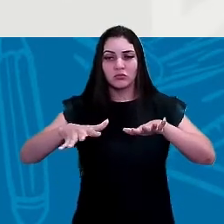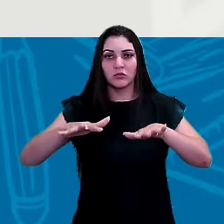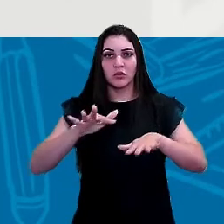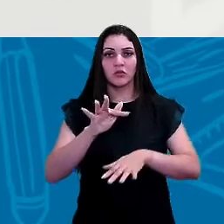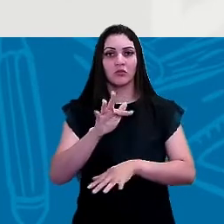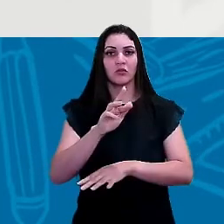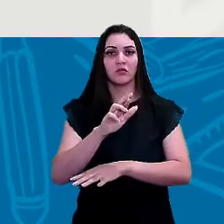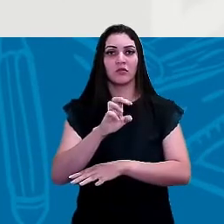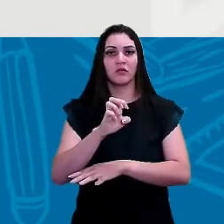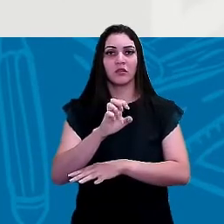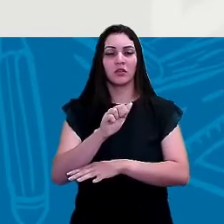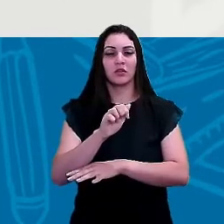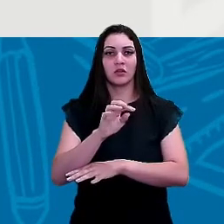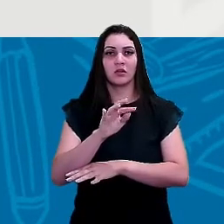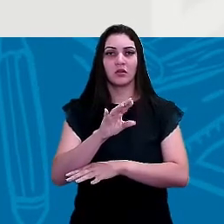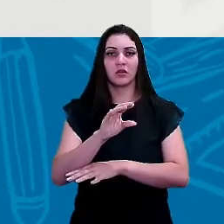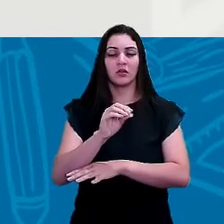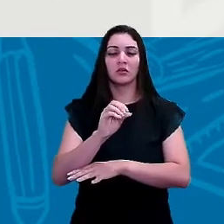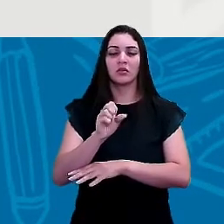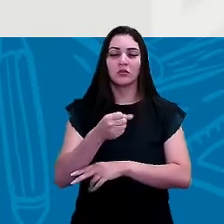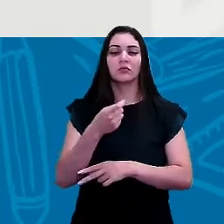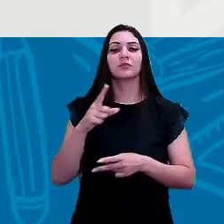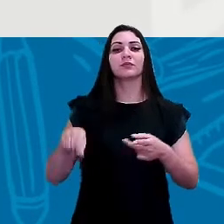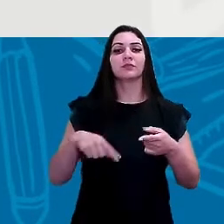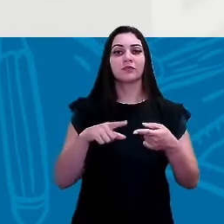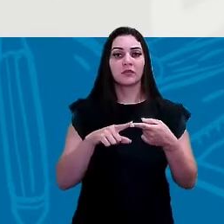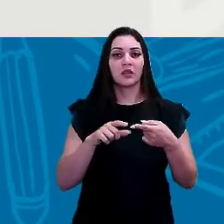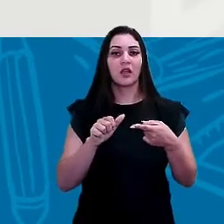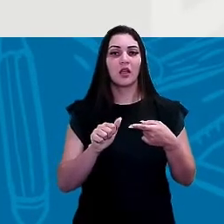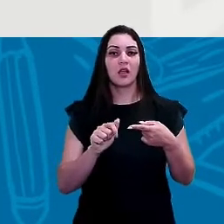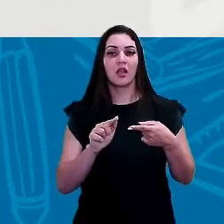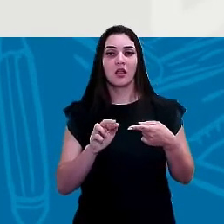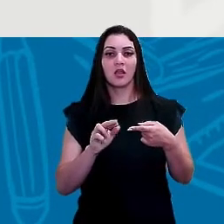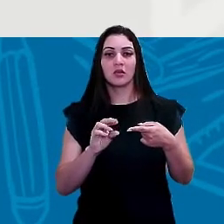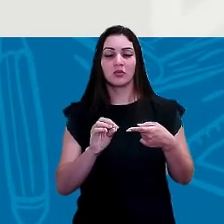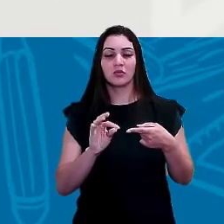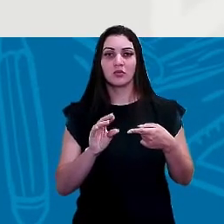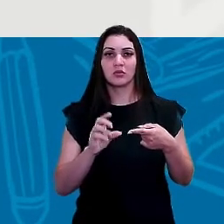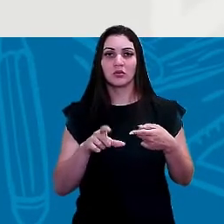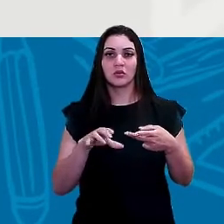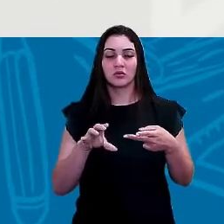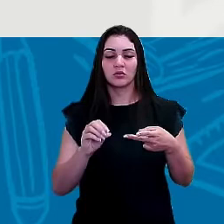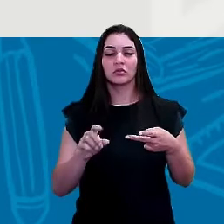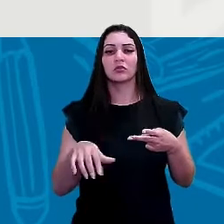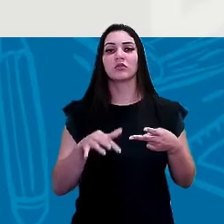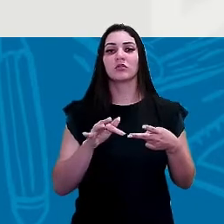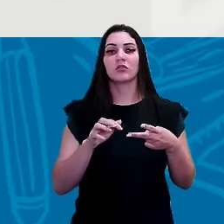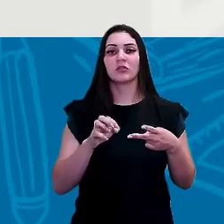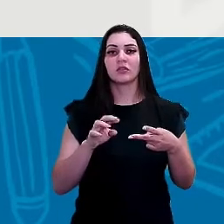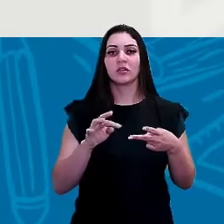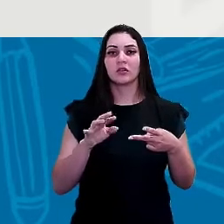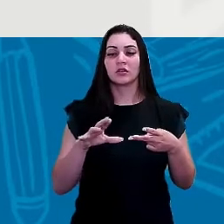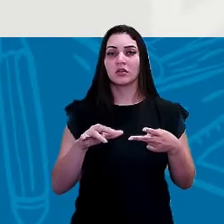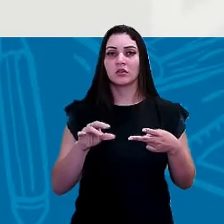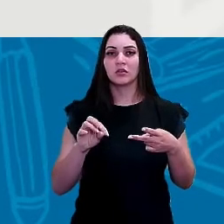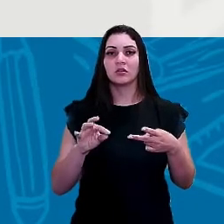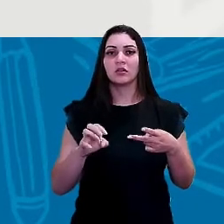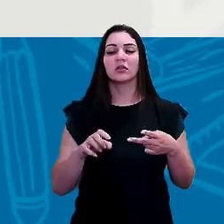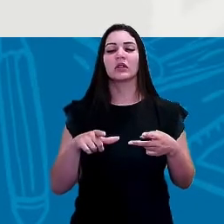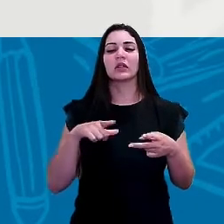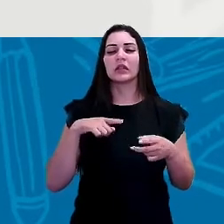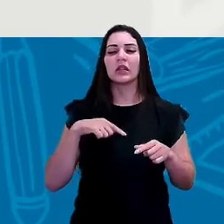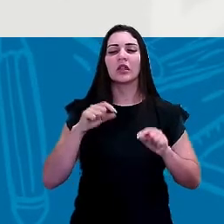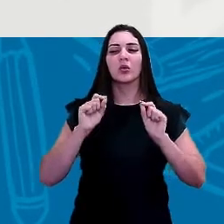Ali eles chamam a questão do agrotóxico, de fertilizantes. Às vezes também, né, quando você faz o posto de gasolina, que coloca aquelas